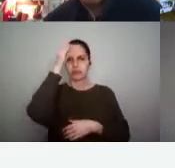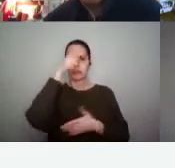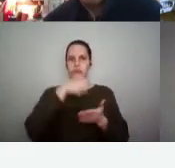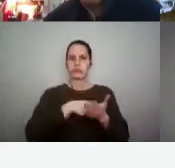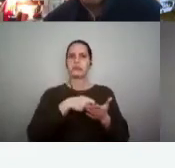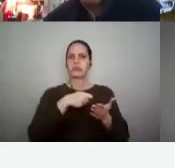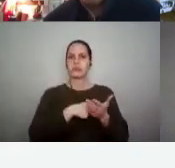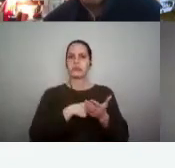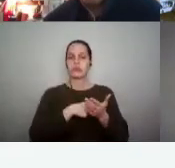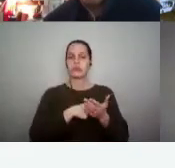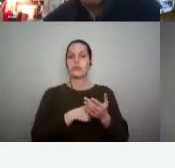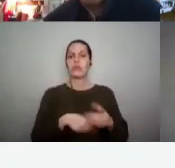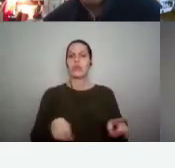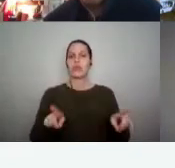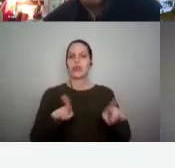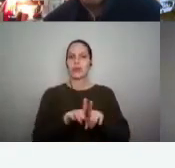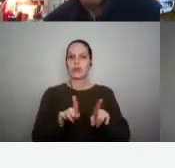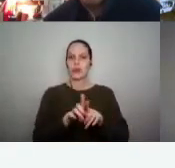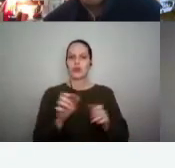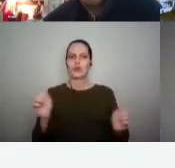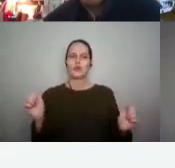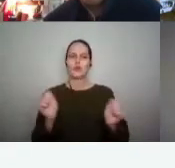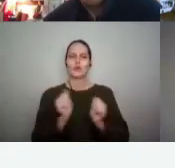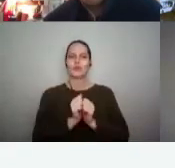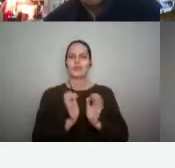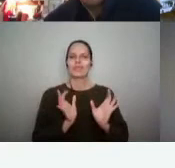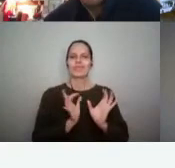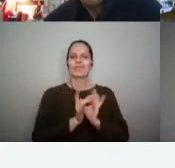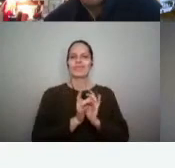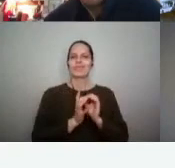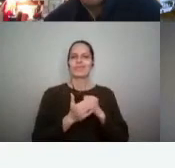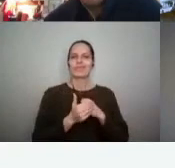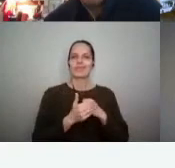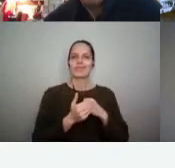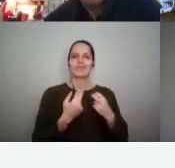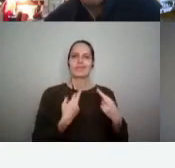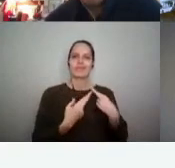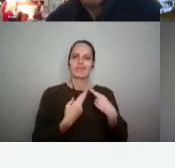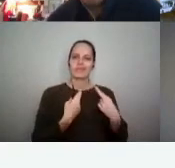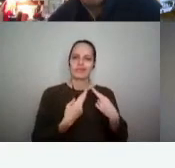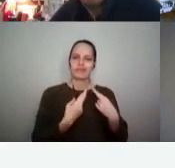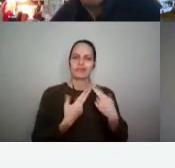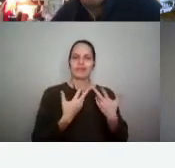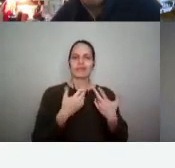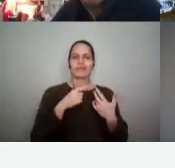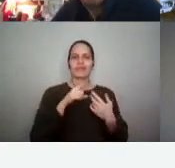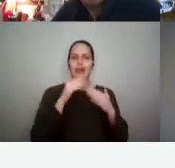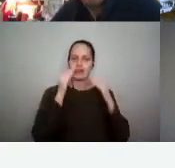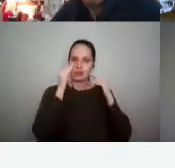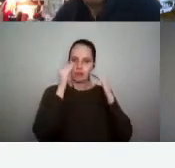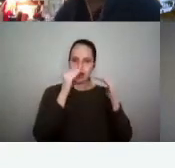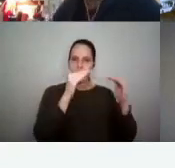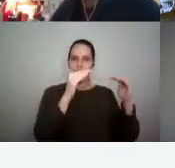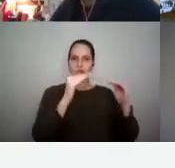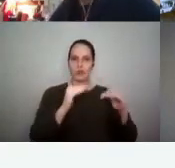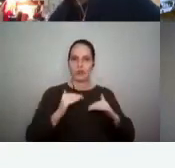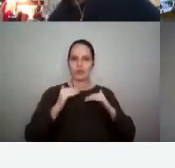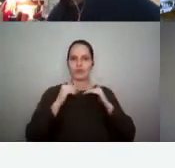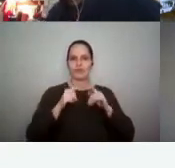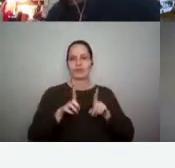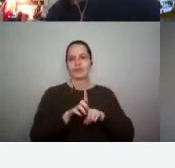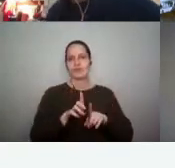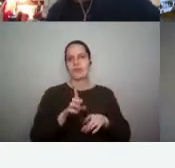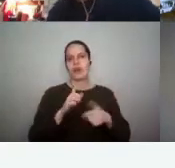mesmo tempo ter uma relação afetiva também intensa com o meu aluno, de respeito e de amizade. É